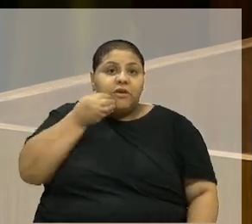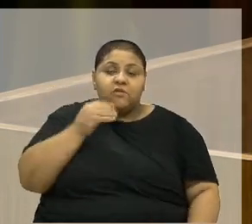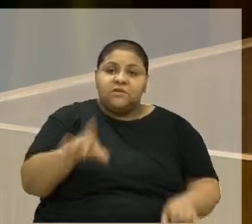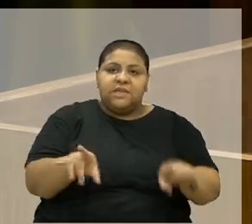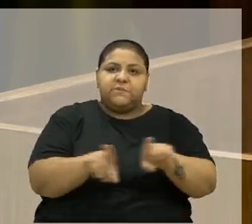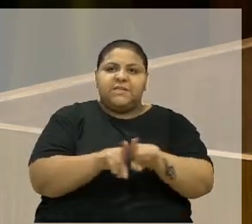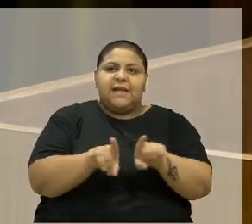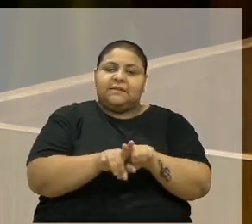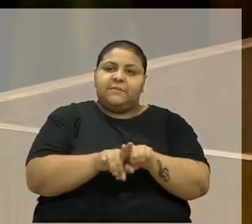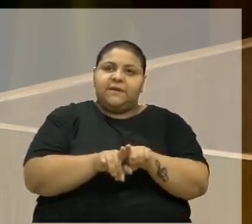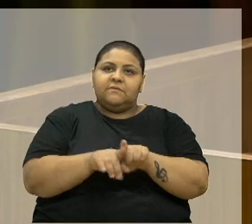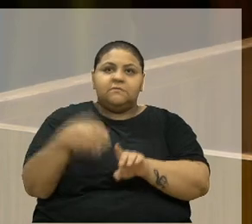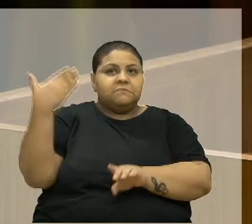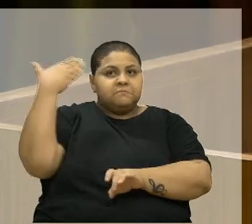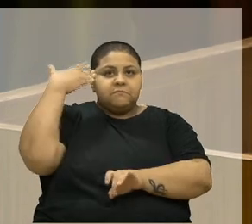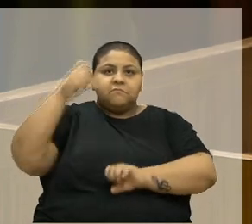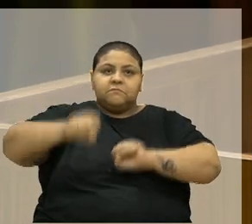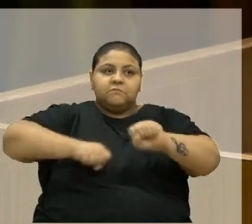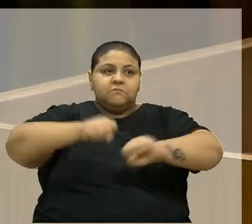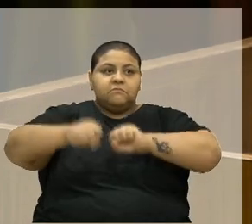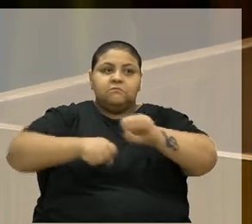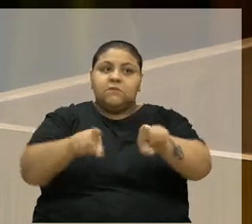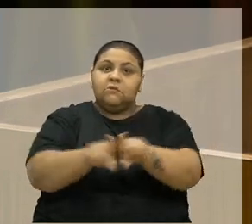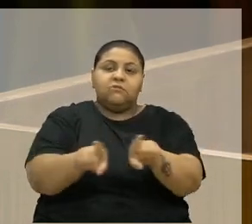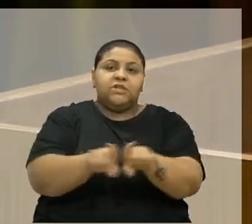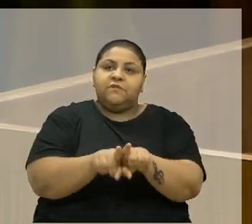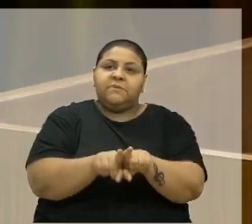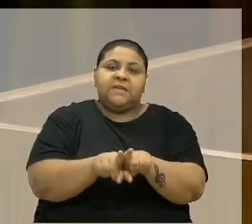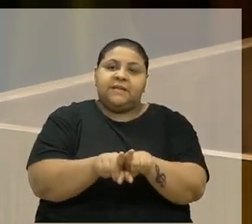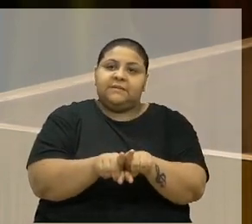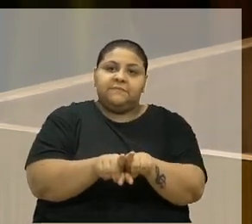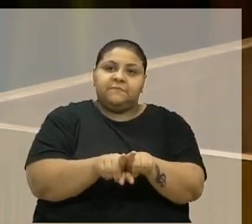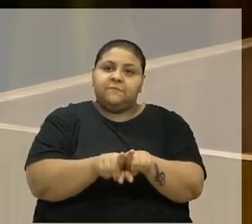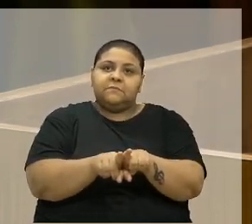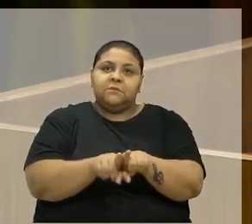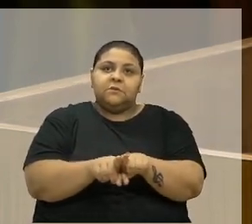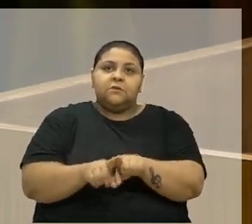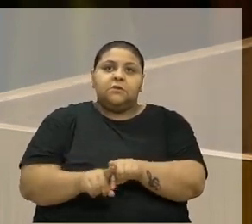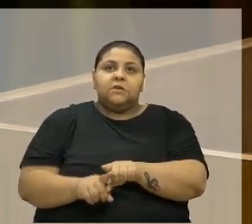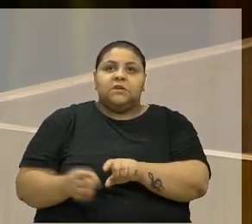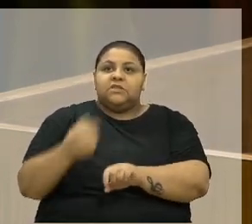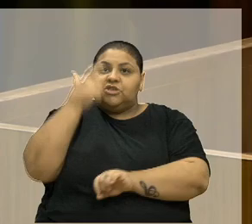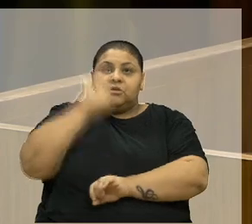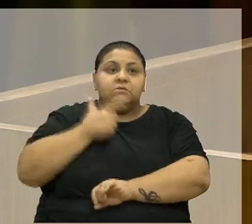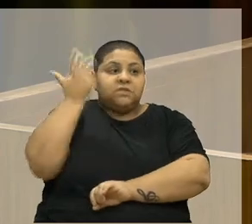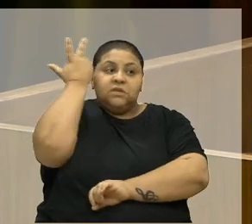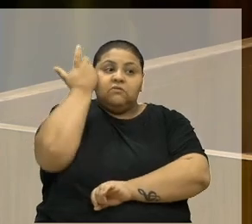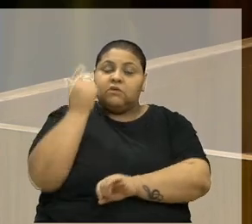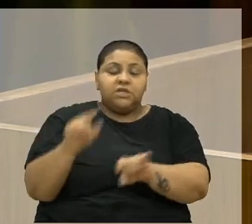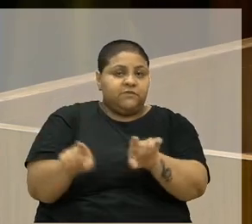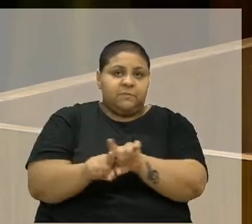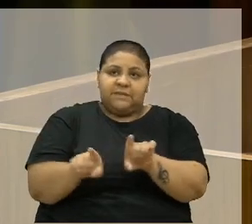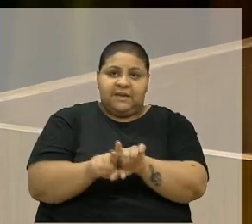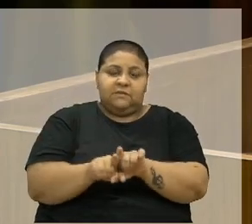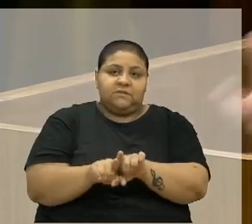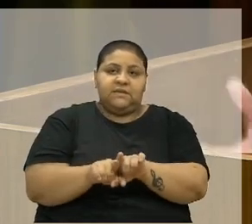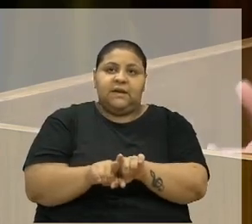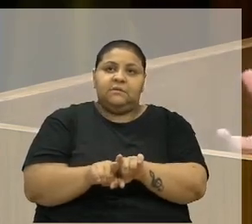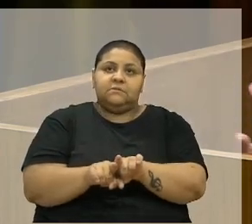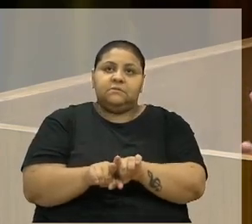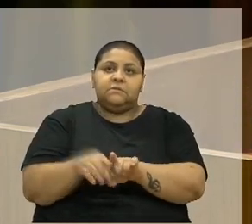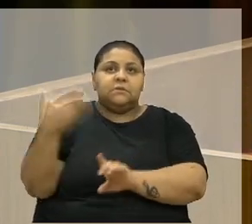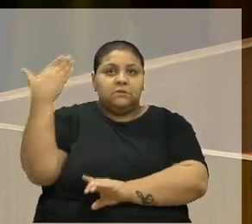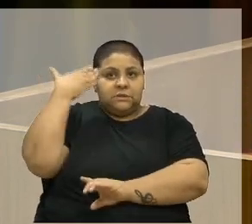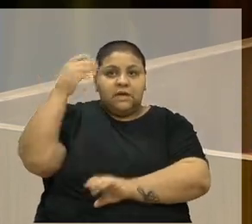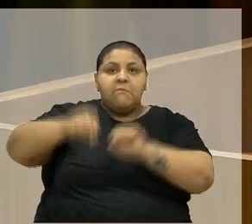que que não sabem andar de bicicleta né e a gente pensa no nosso dia a dia que é algo tão comum né que toda criança já teve uma bicicleta e